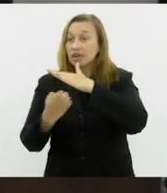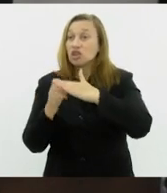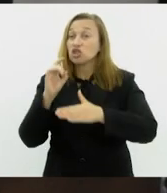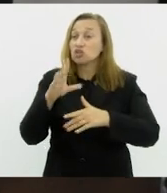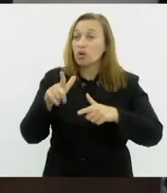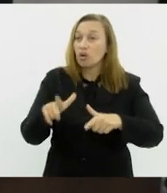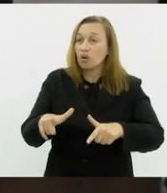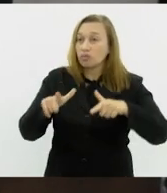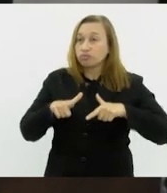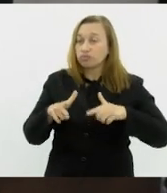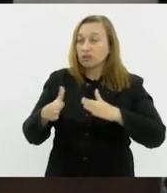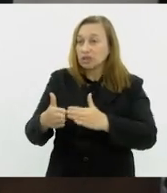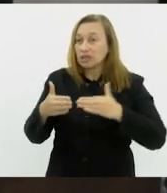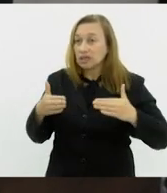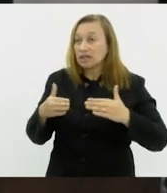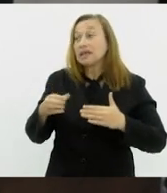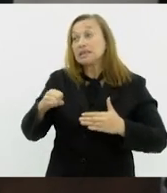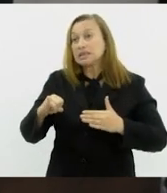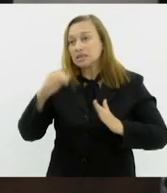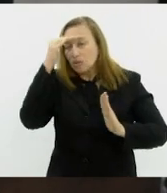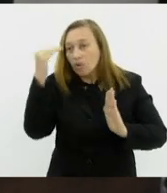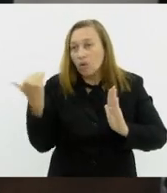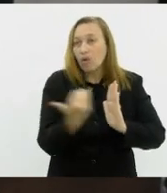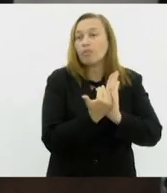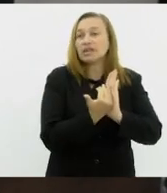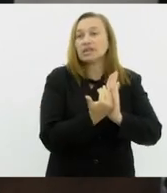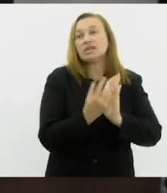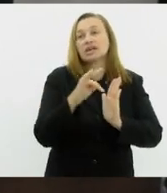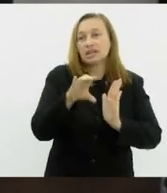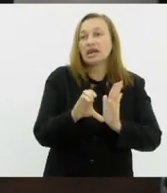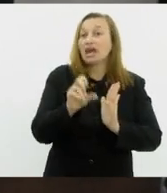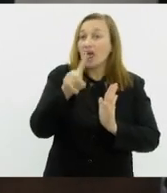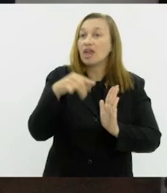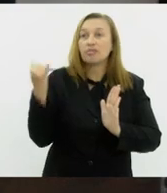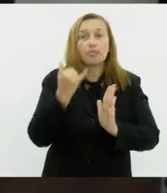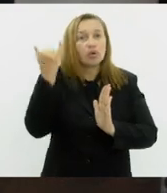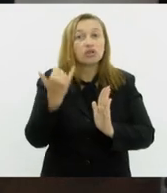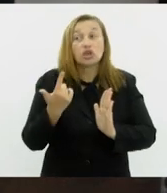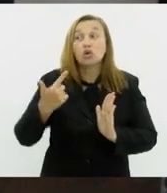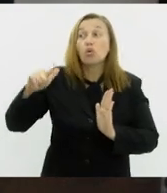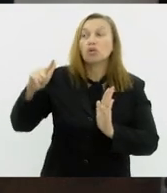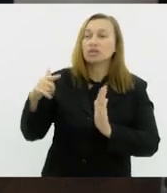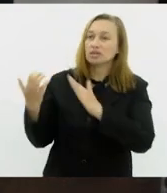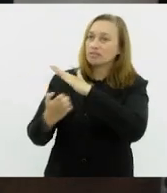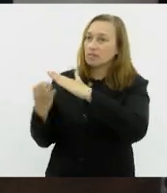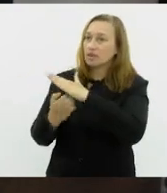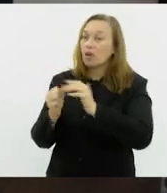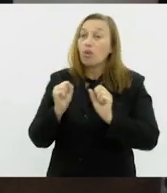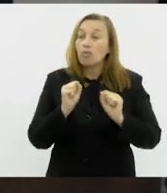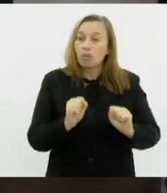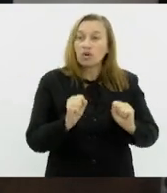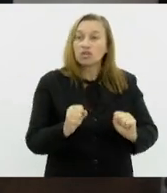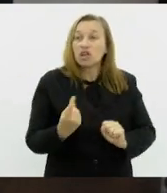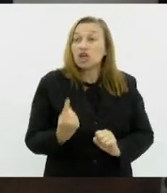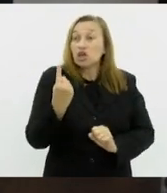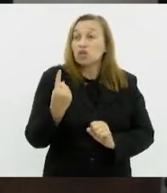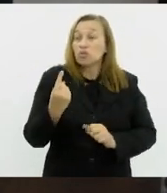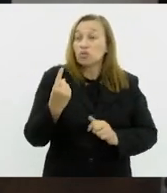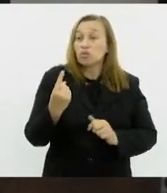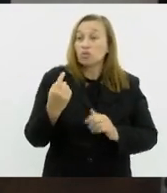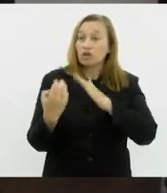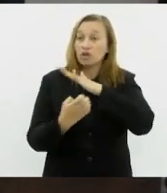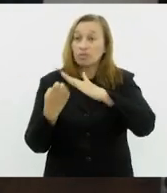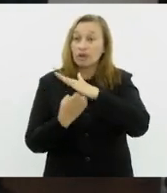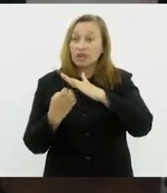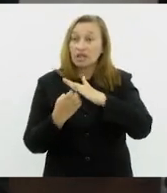alvará se aderir à TAC. Tá? Porque é muito importante que outras... Porque pode ser até que uma empresa aqui...